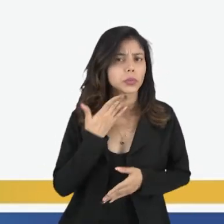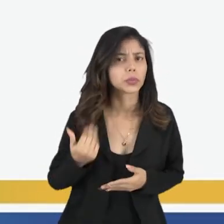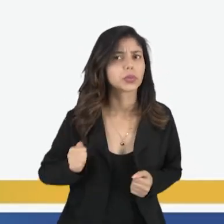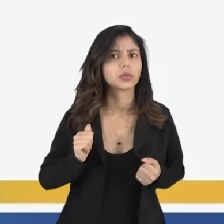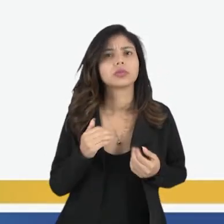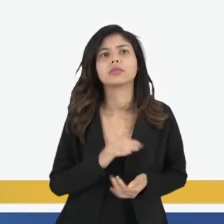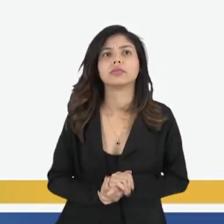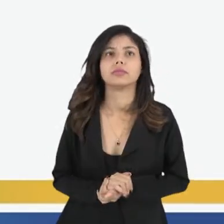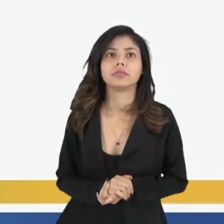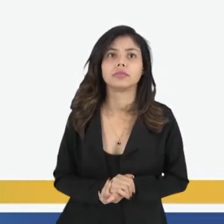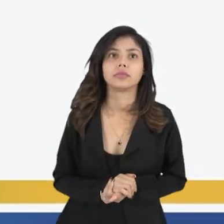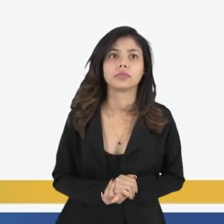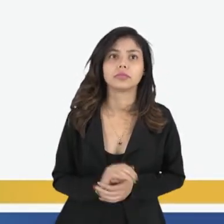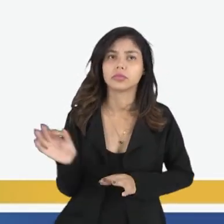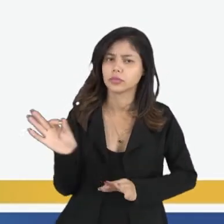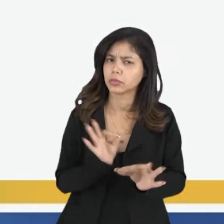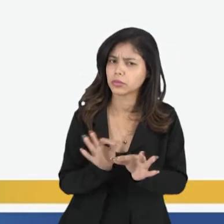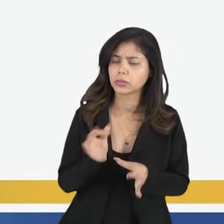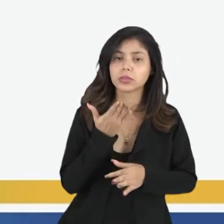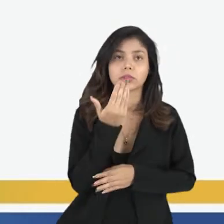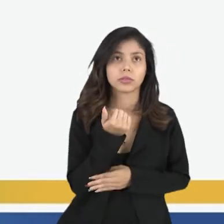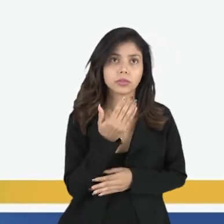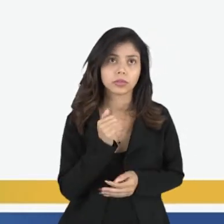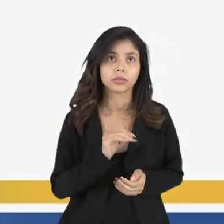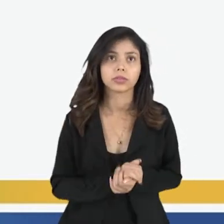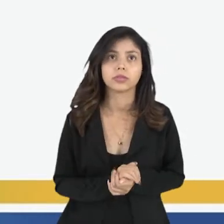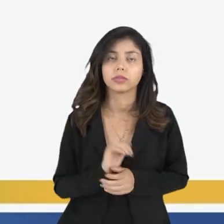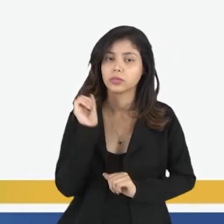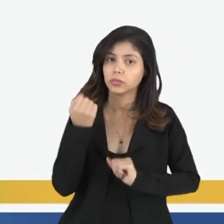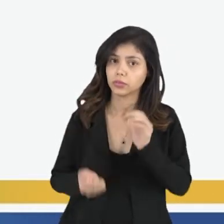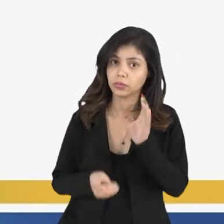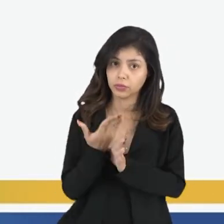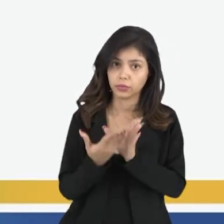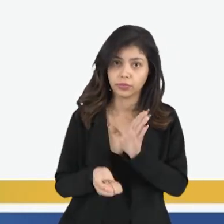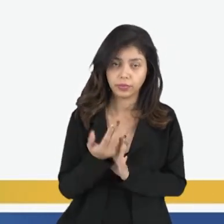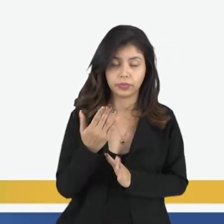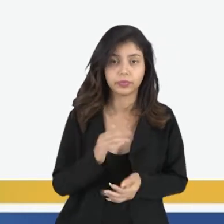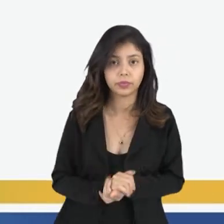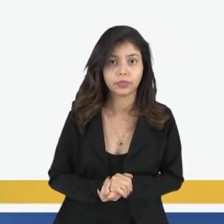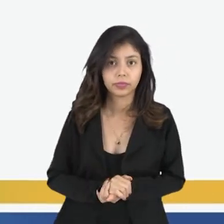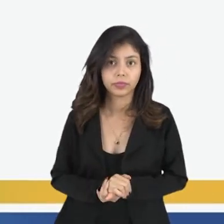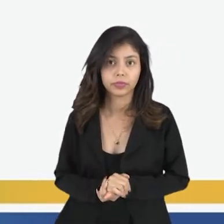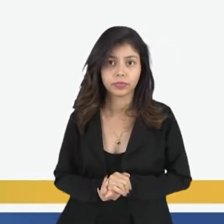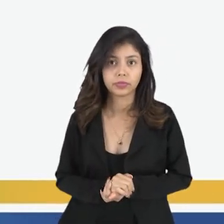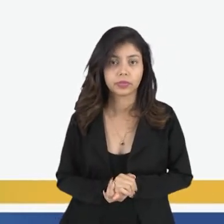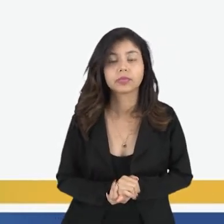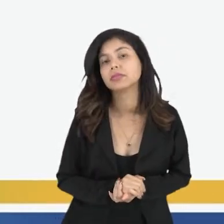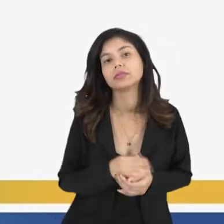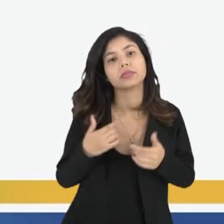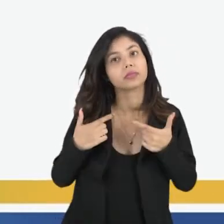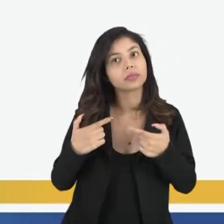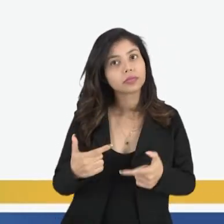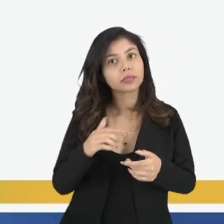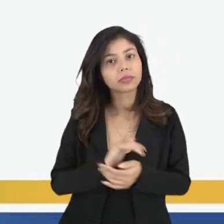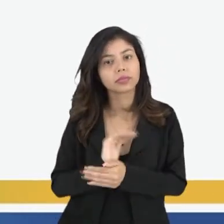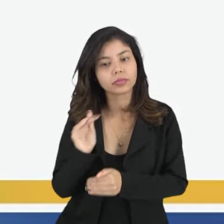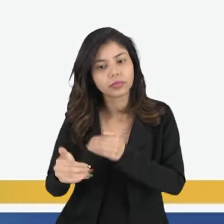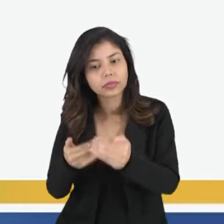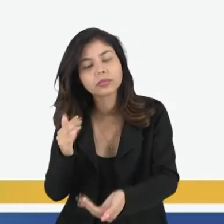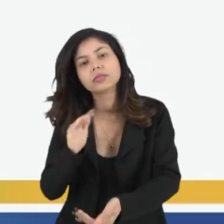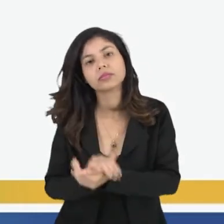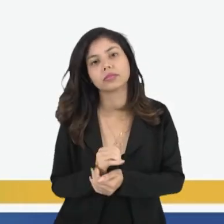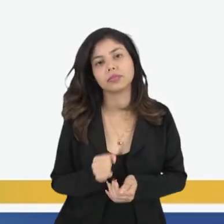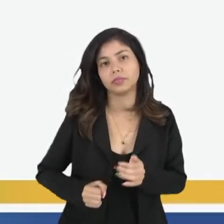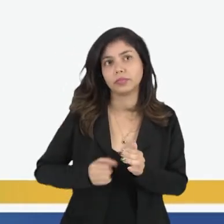conforto também para a preparação do alimento e para a fabricação de armas. E aí se desenvolveu